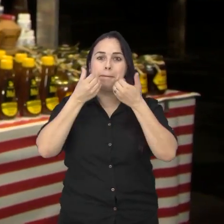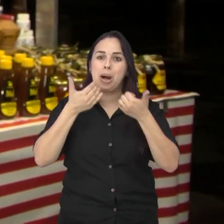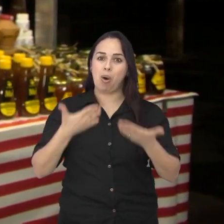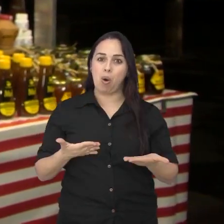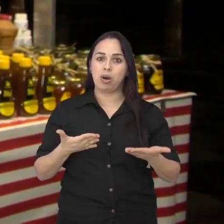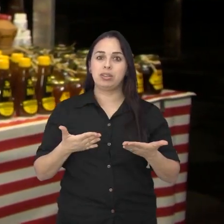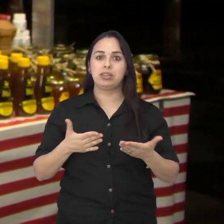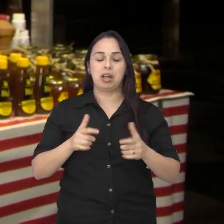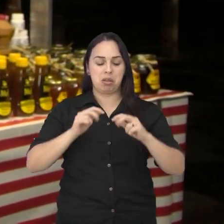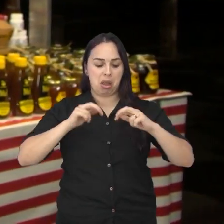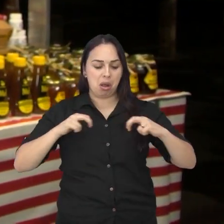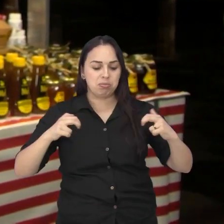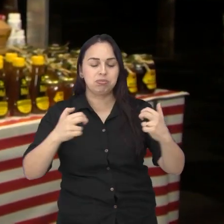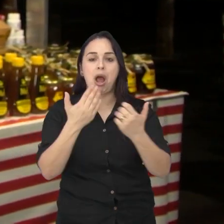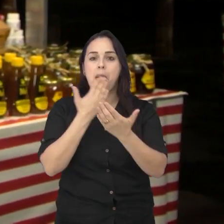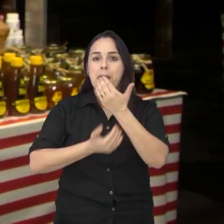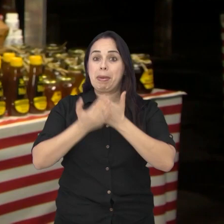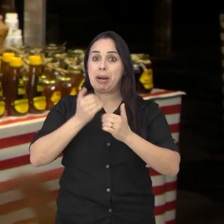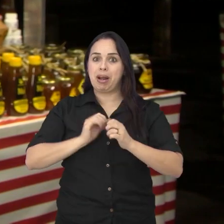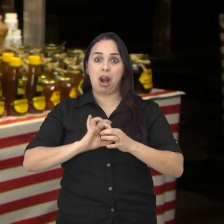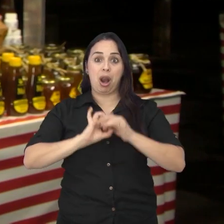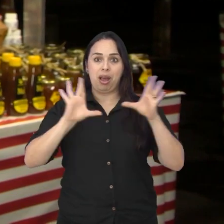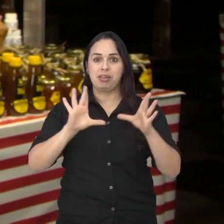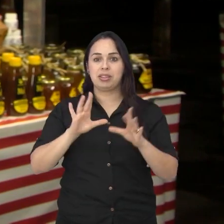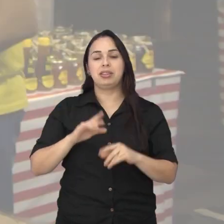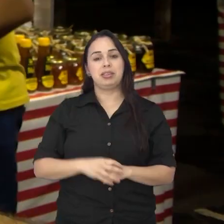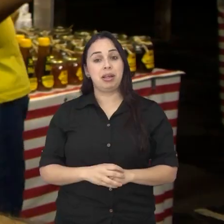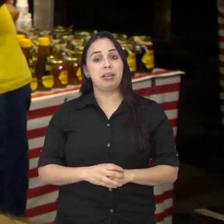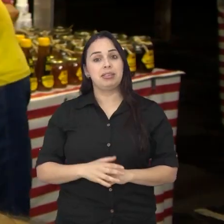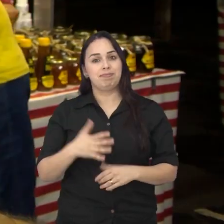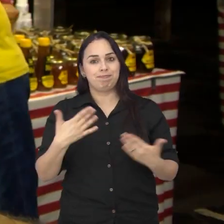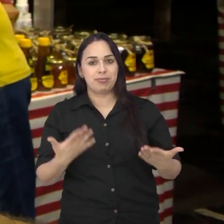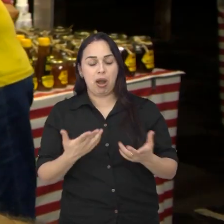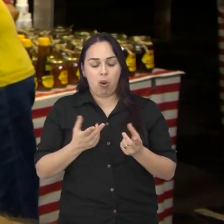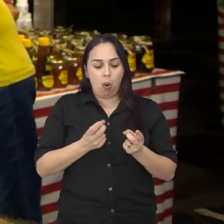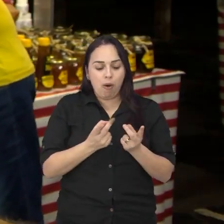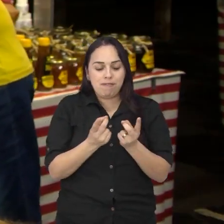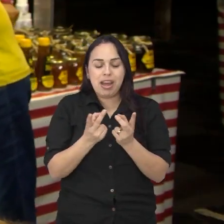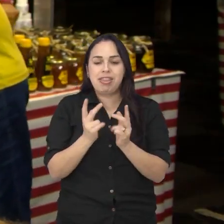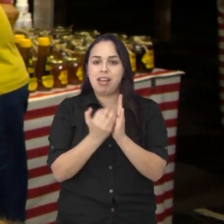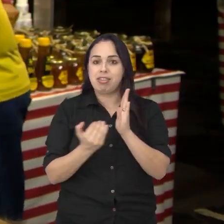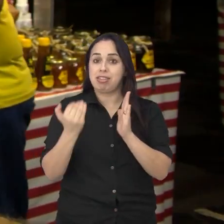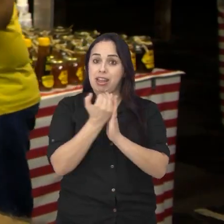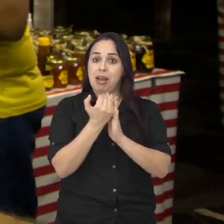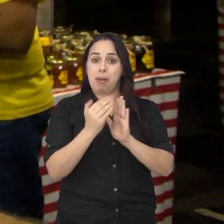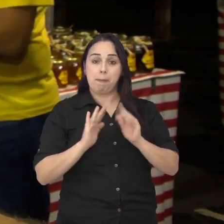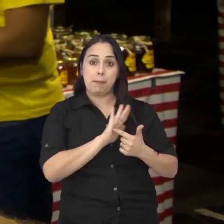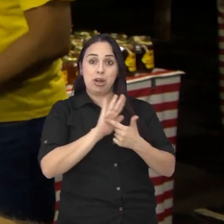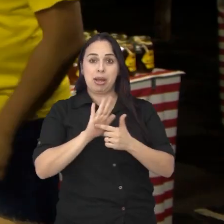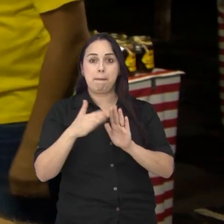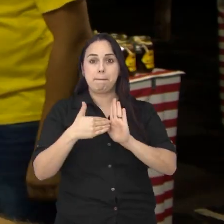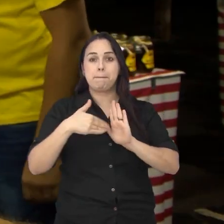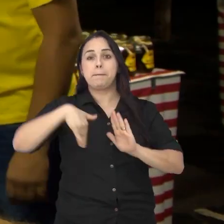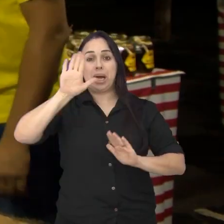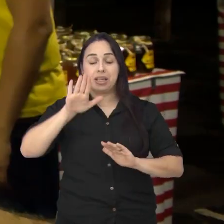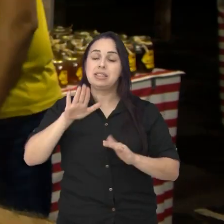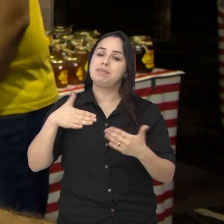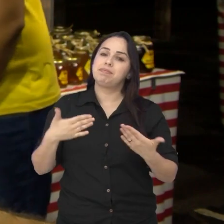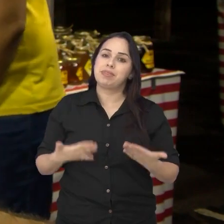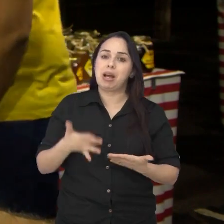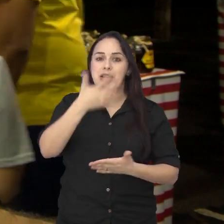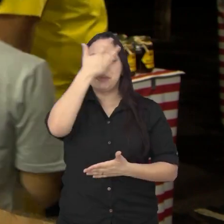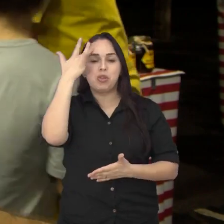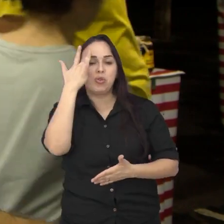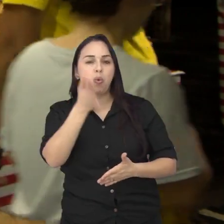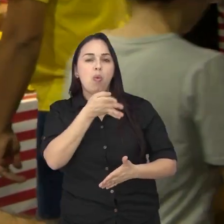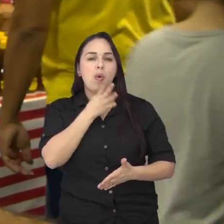coisa boa, é uma praça de alimentação ao céu aberto, aumenta realmente a venda, fica mais exposta à marca. Então